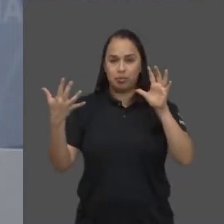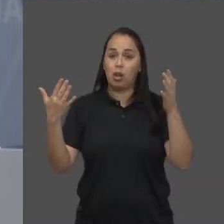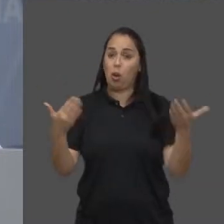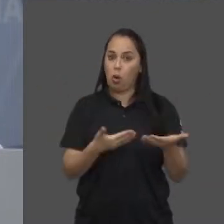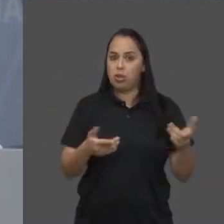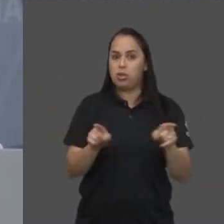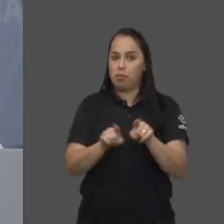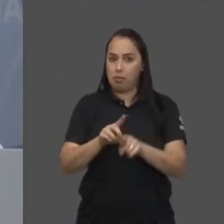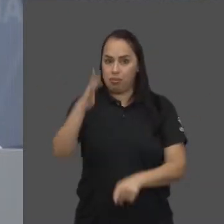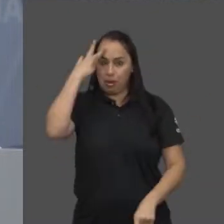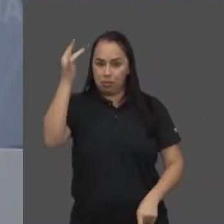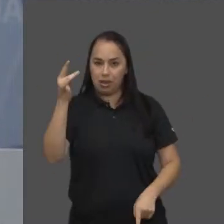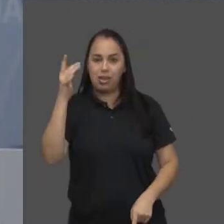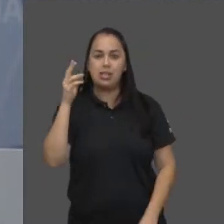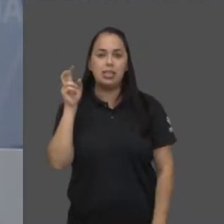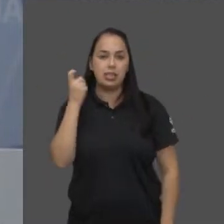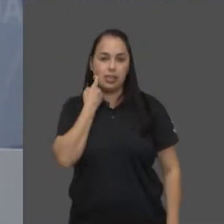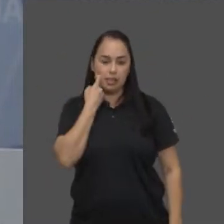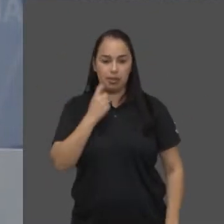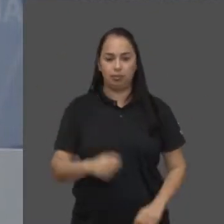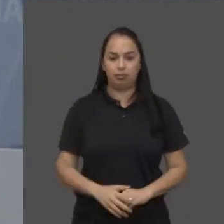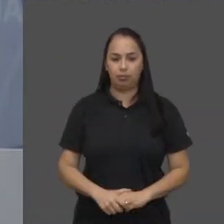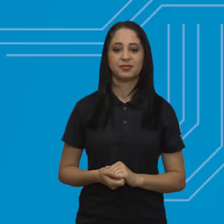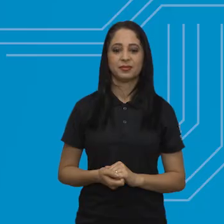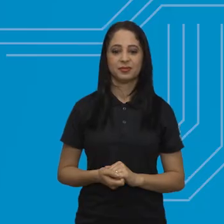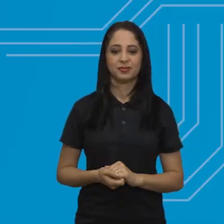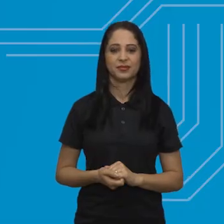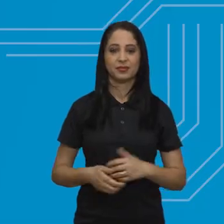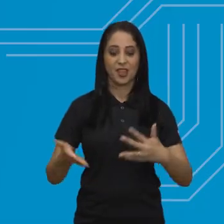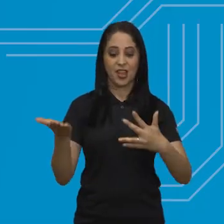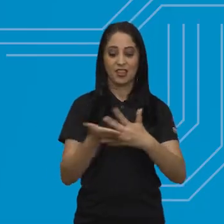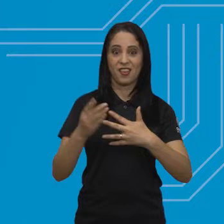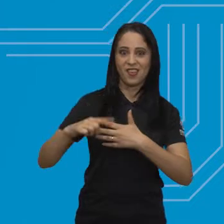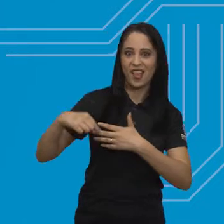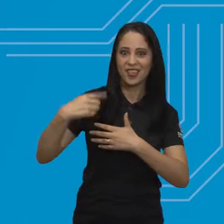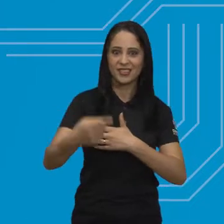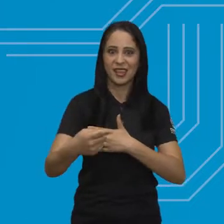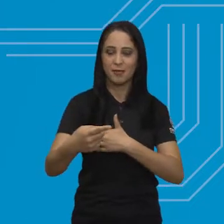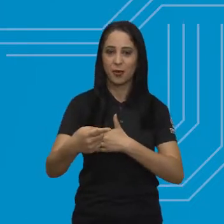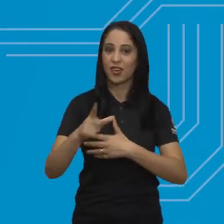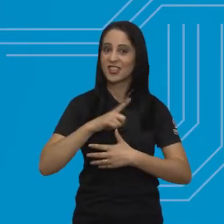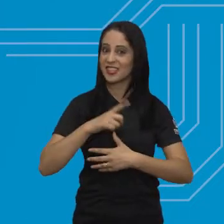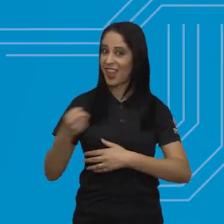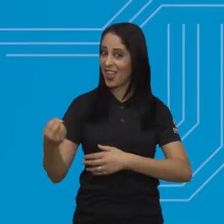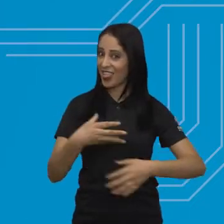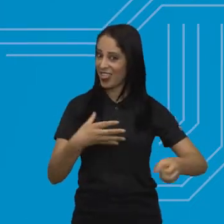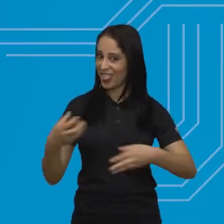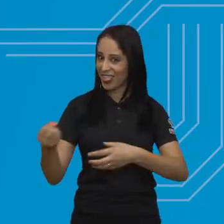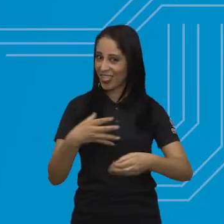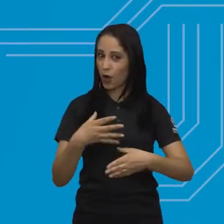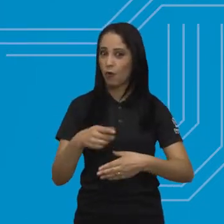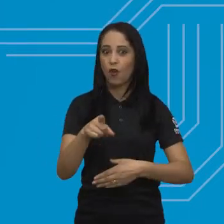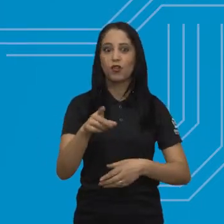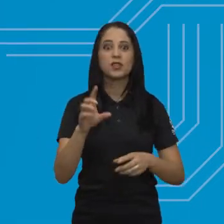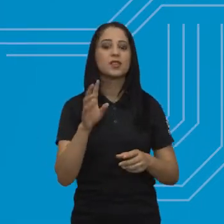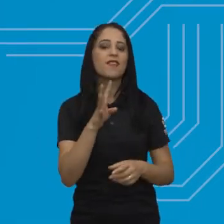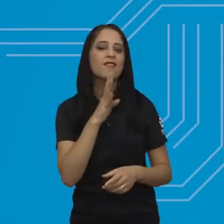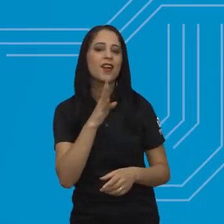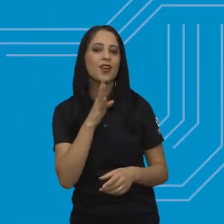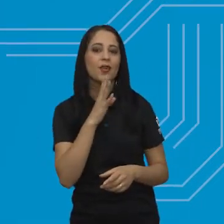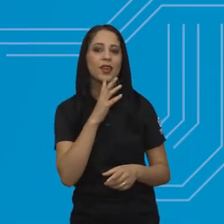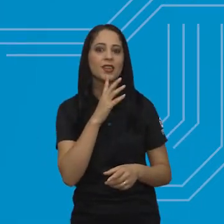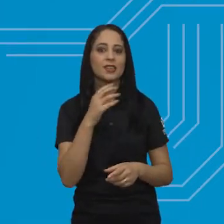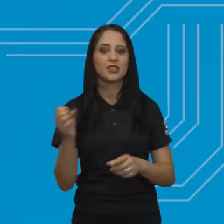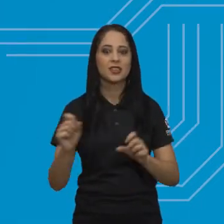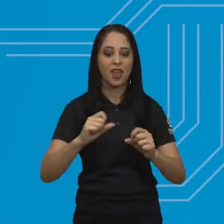queridos e de pessoas incríveis como vocês é no próximo bloco A gente volta com novidades você vai conhecer a nova